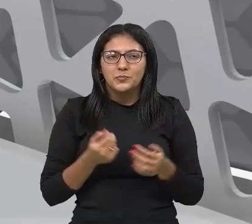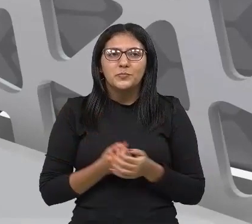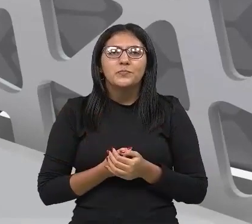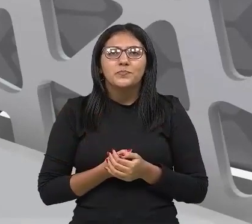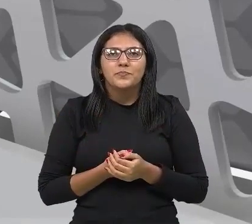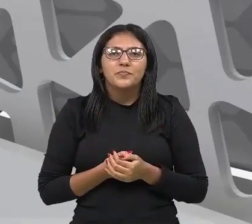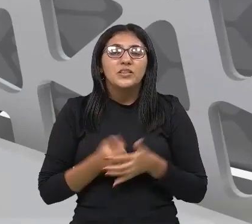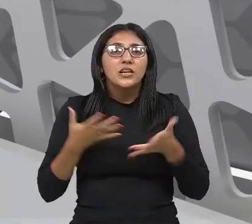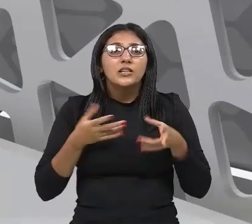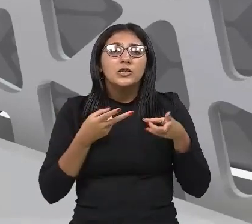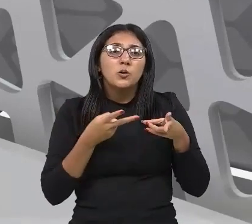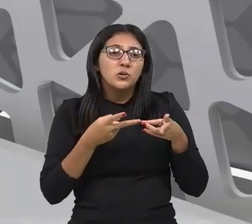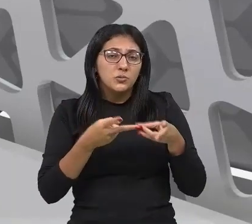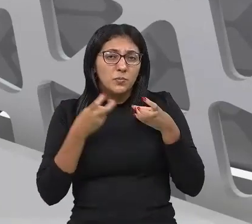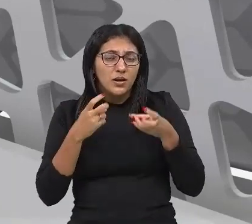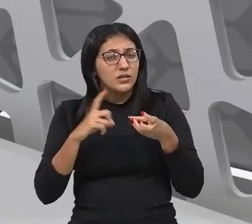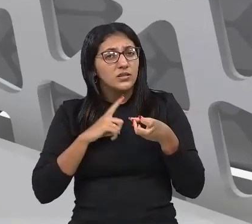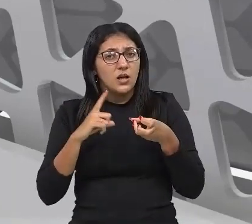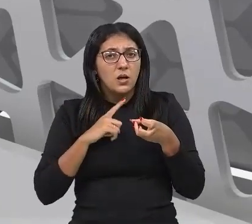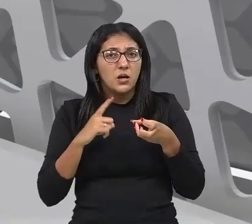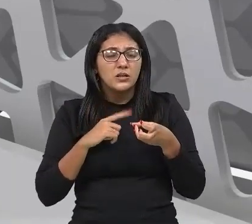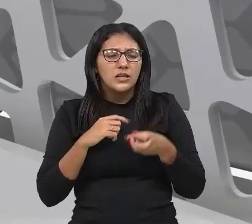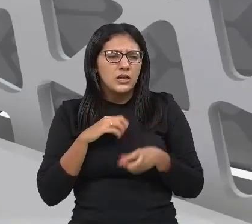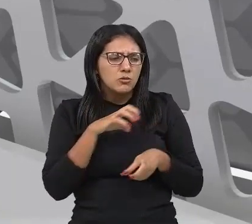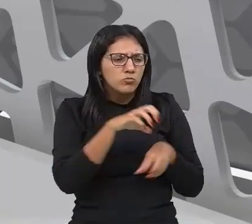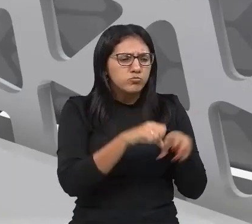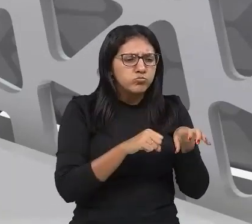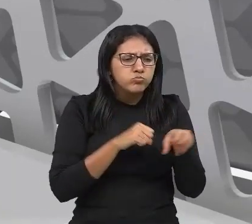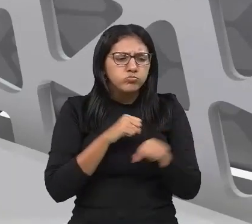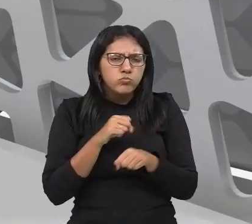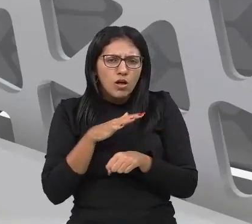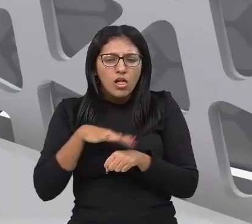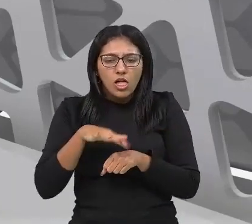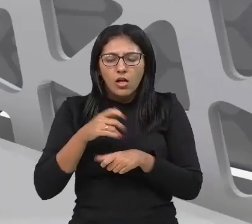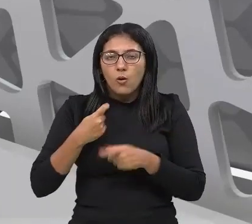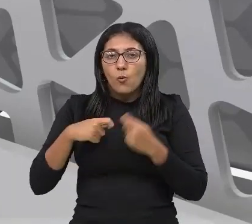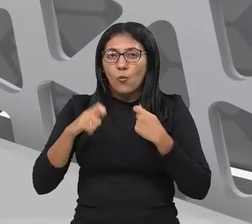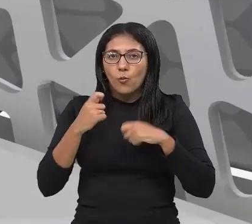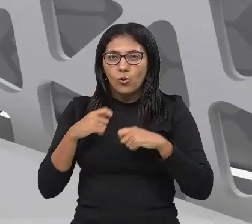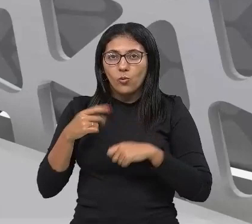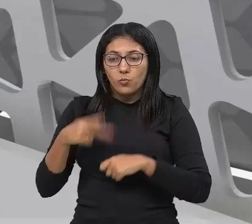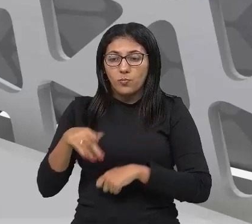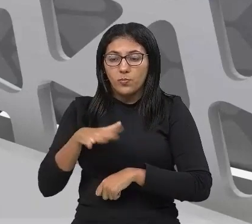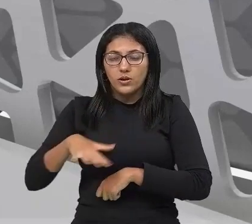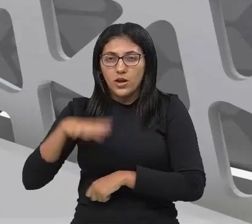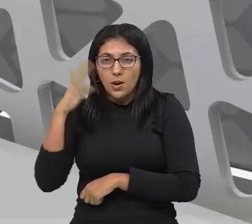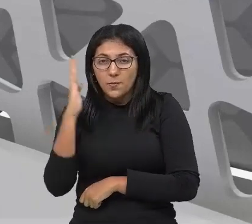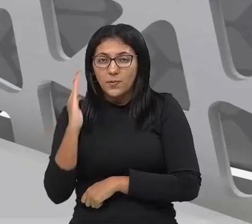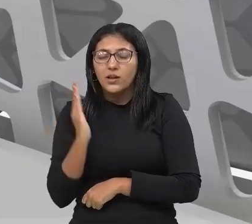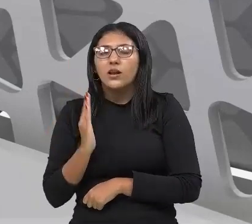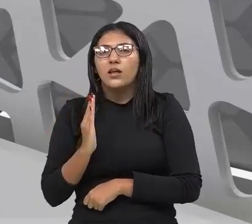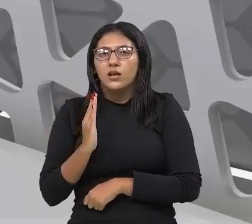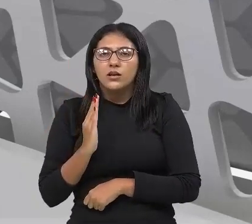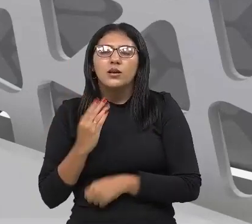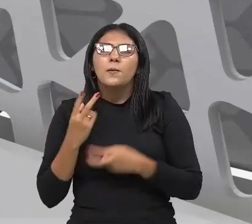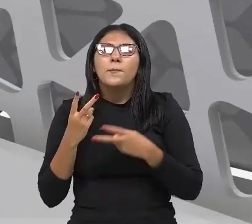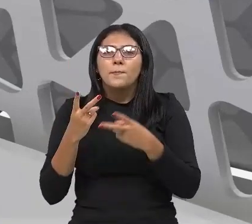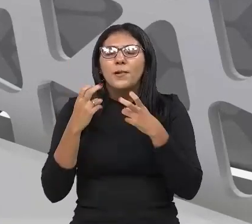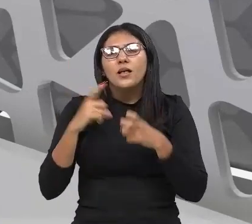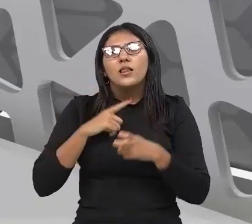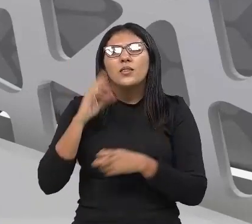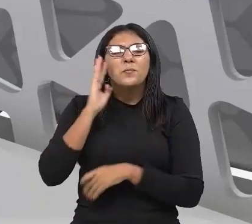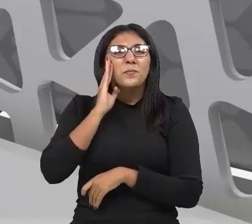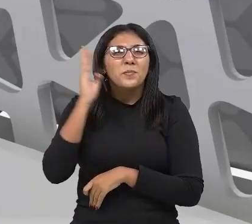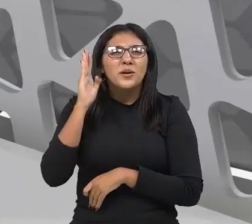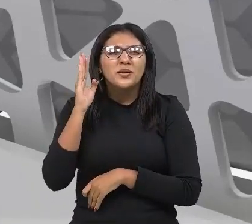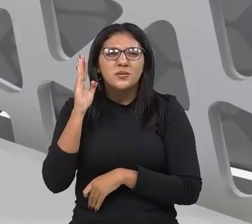Então, a gente verifica que com essa exploração econômica aqui do território brasileiro, a gente fica que isso vai ocorrer principalmente